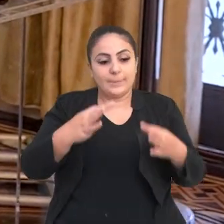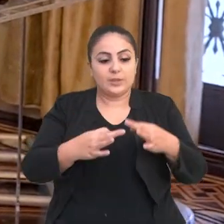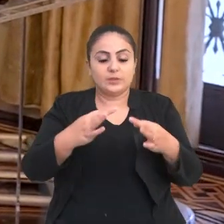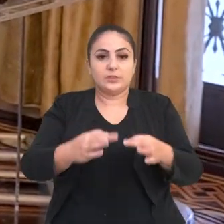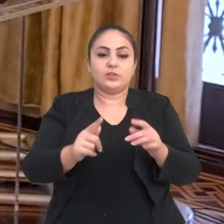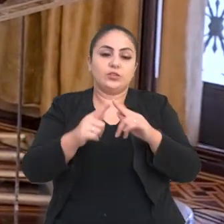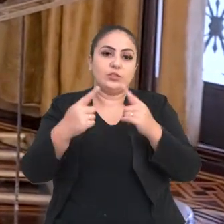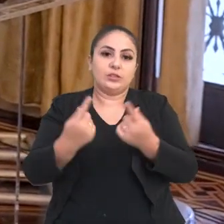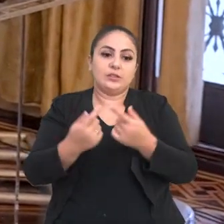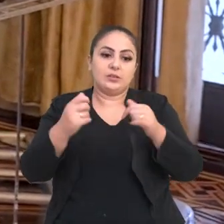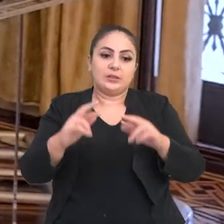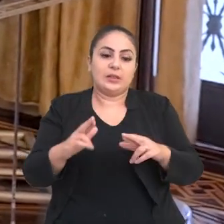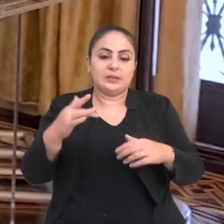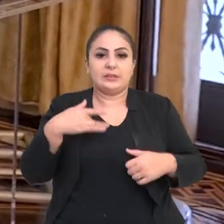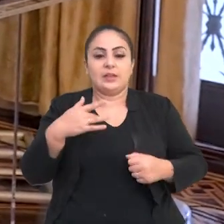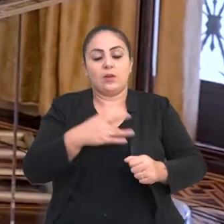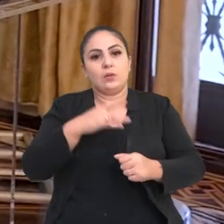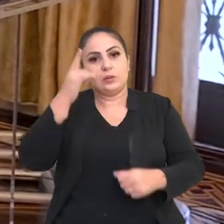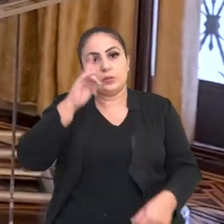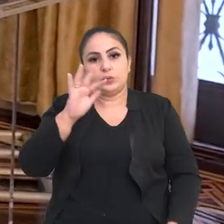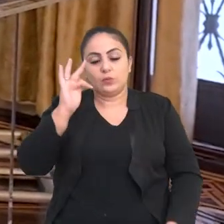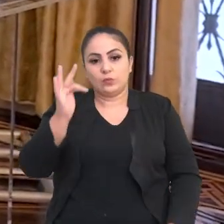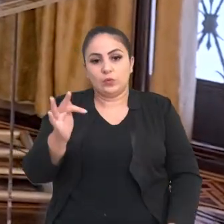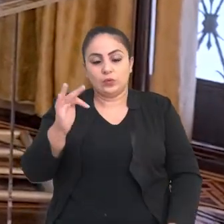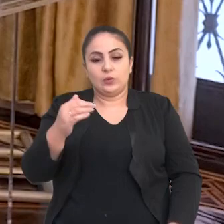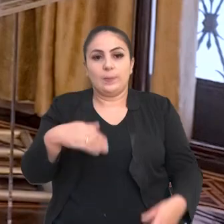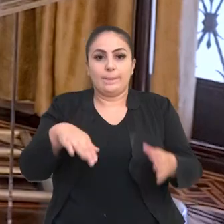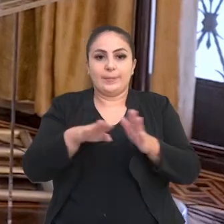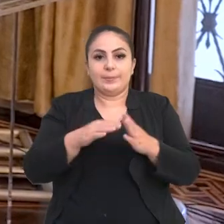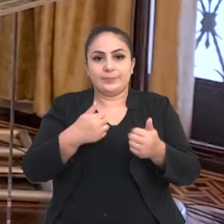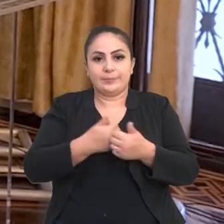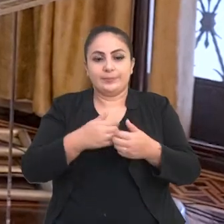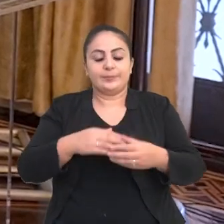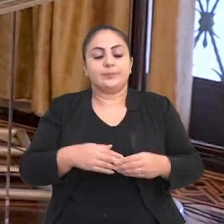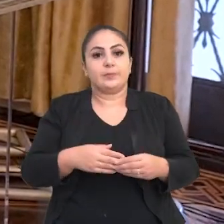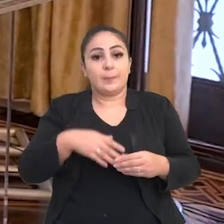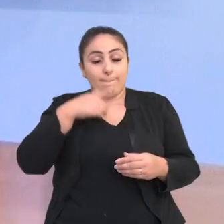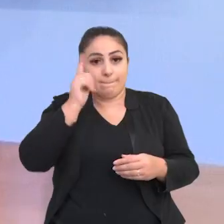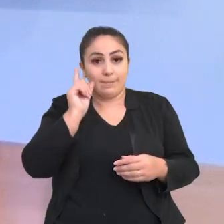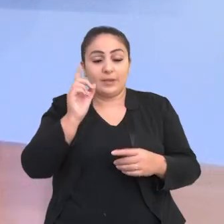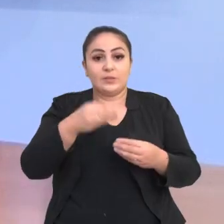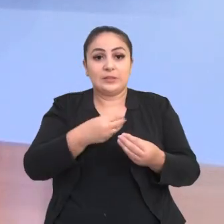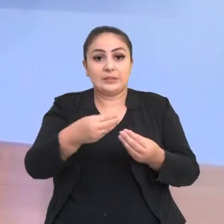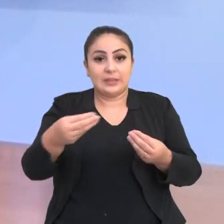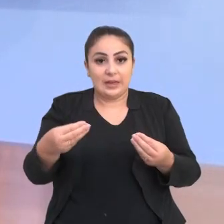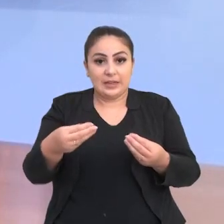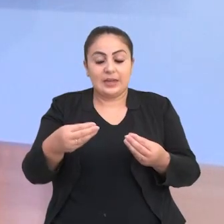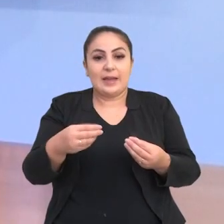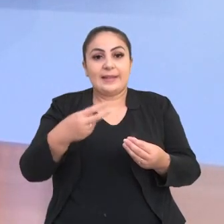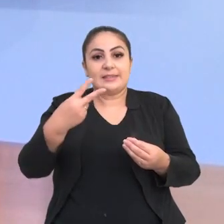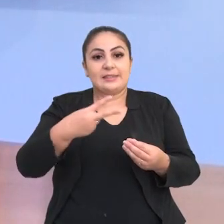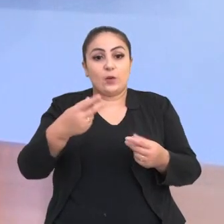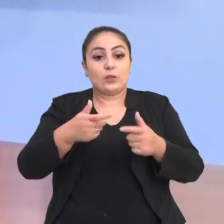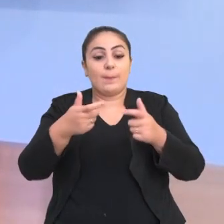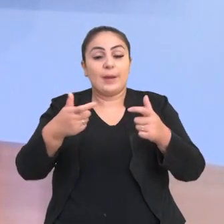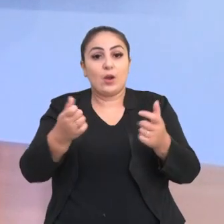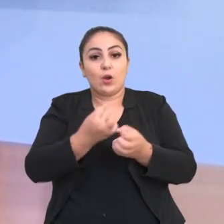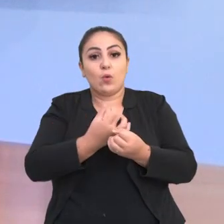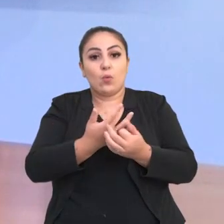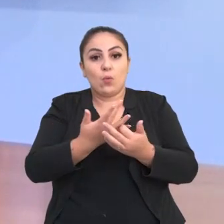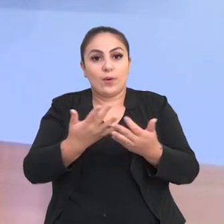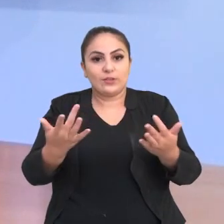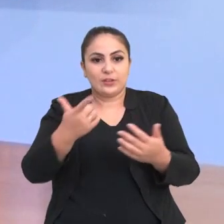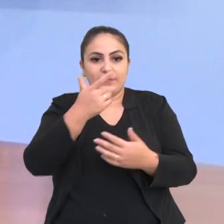de aperfeiçoamento de gestão na área da saúde para o futuro, para o que vier pela frente. E ontem foi distribuída a